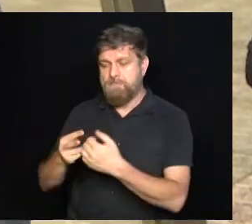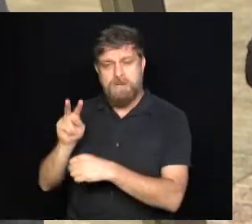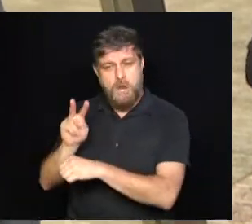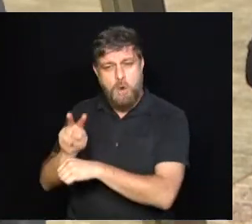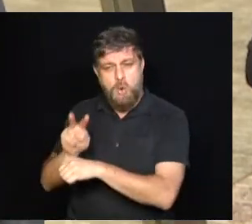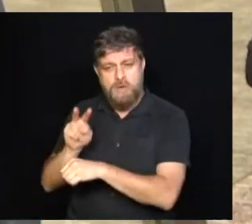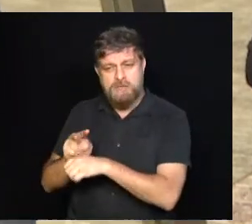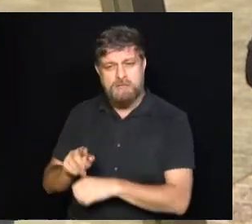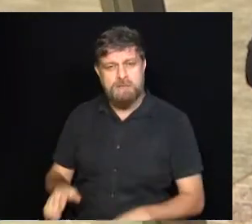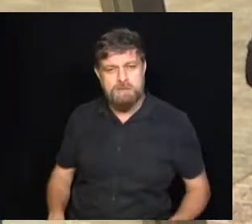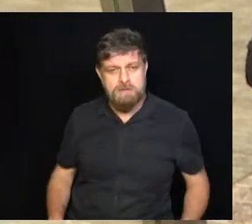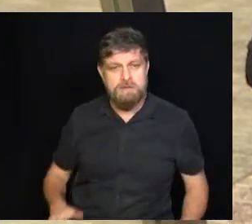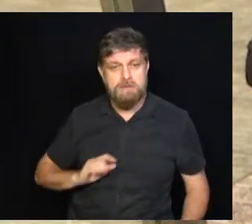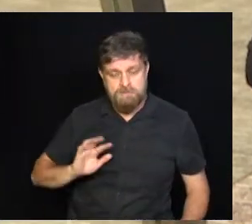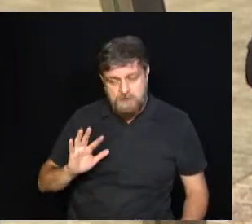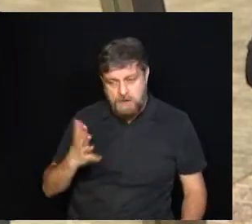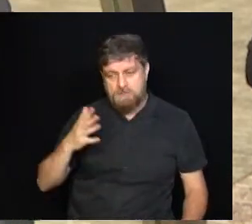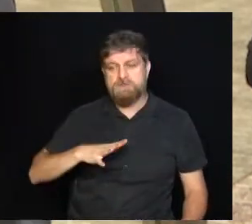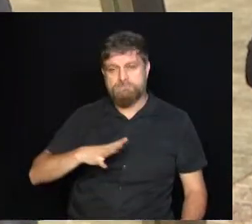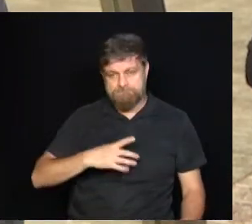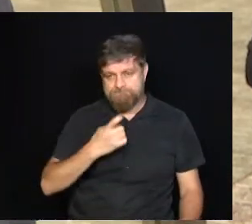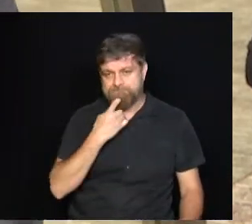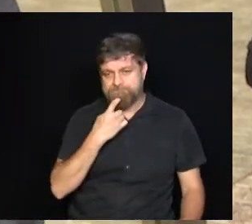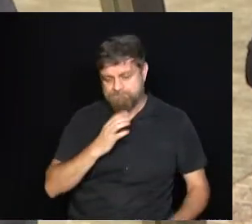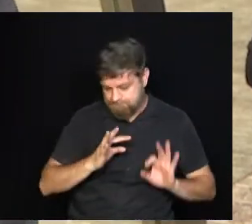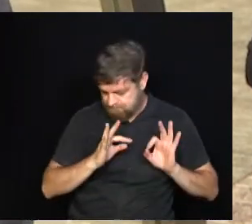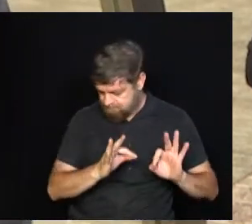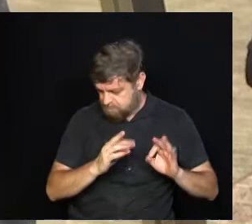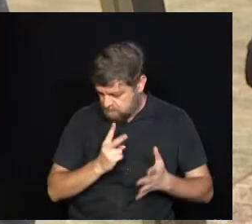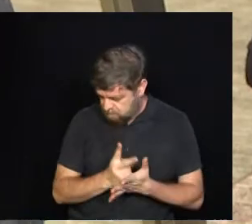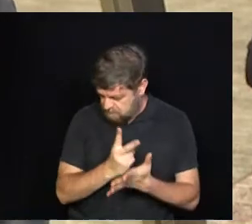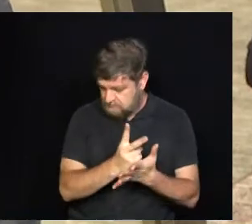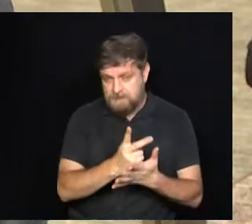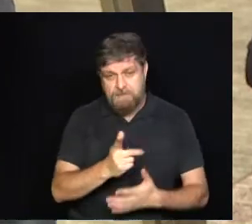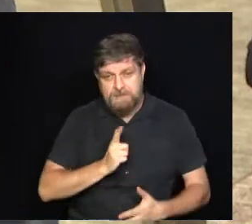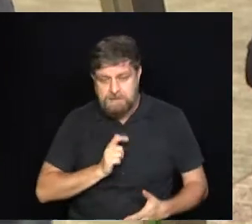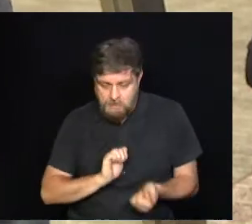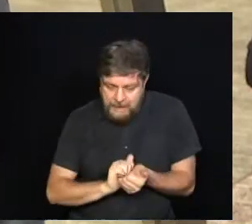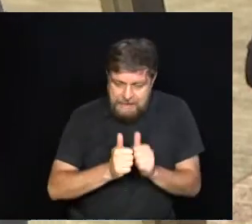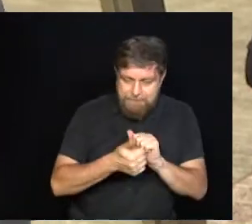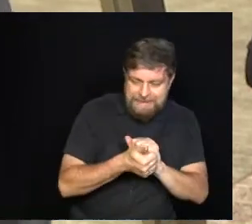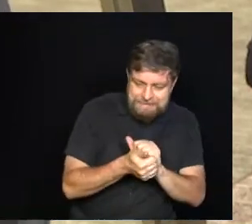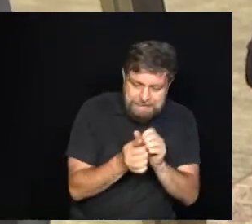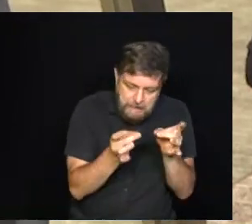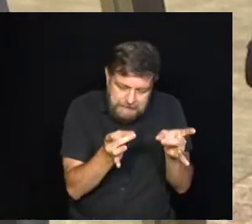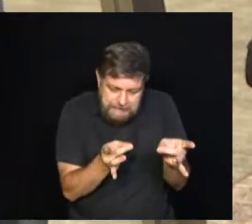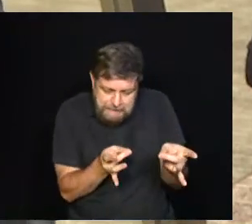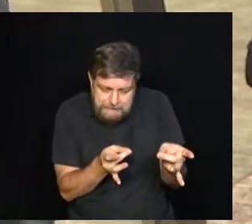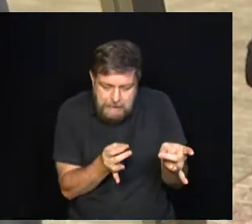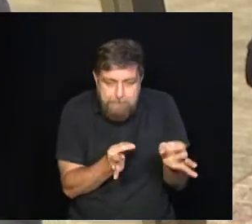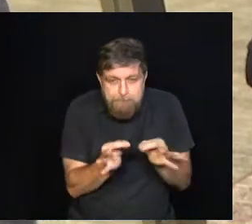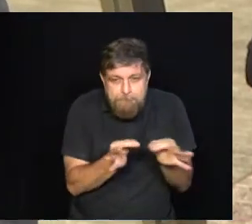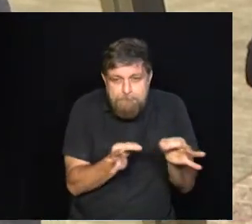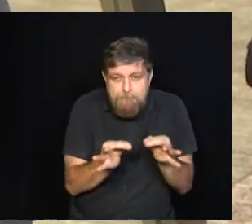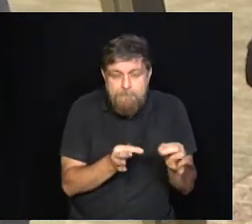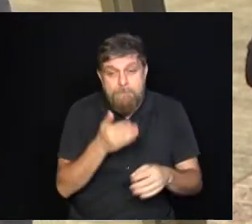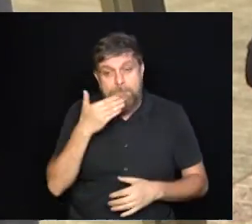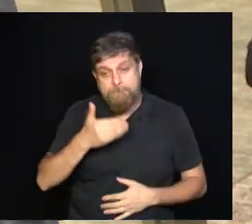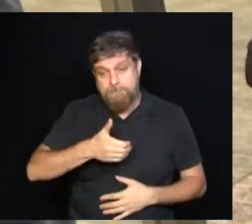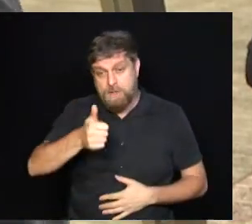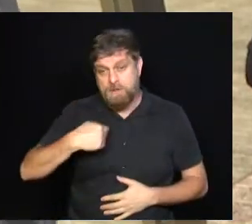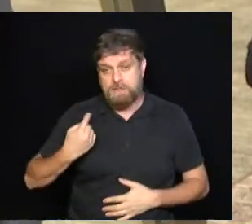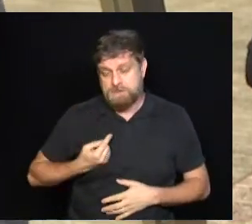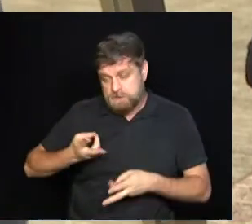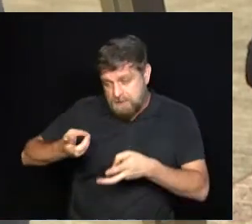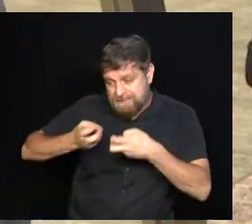brasileiras, e isso vem acontecendo na cidade de Campinas, sempre com algum ajuste, com alguma melhora, e isso a gente percebe que